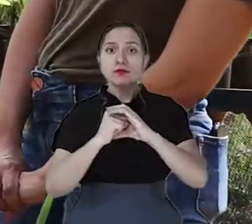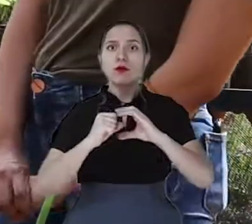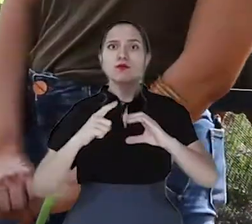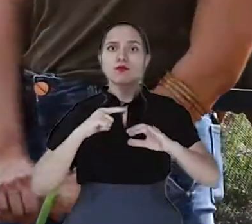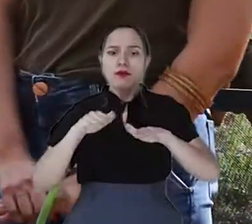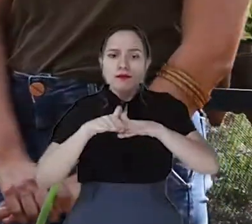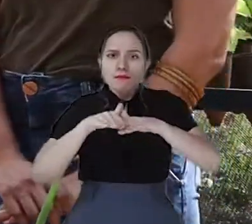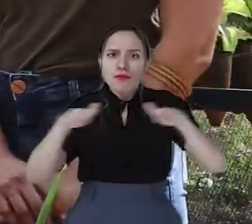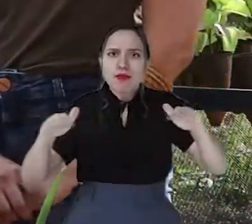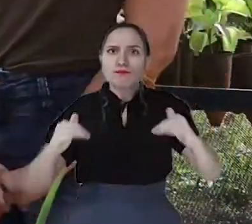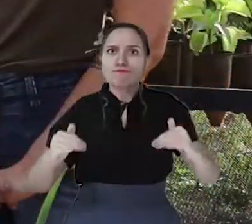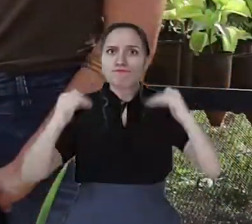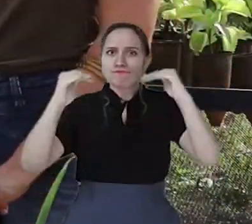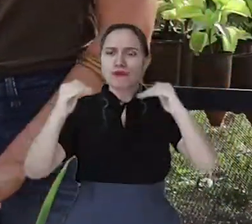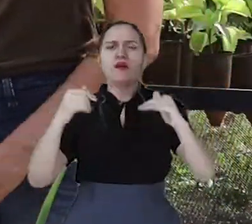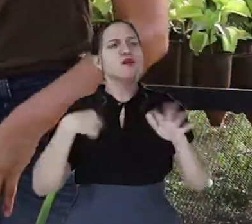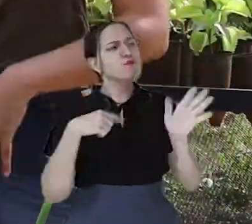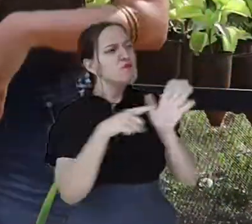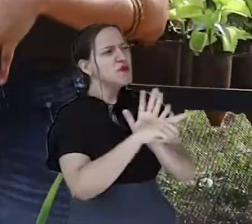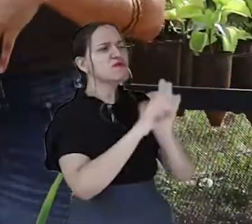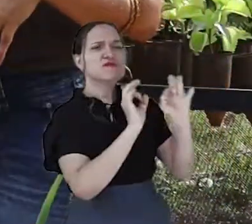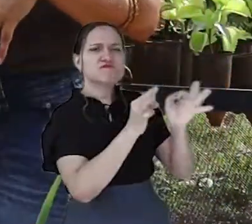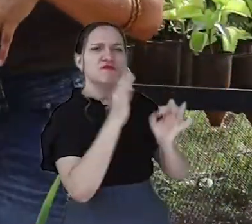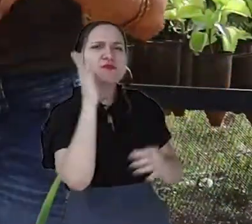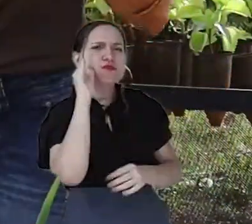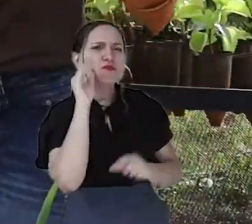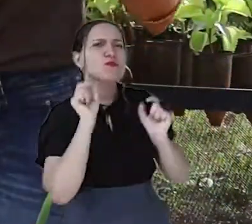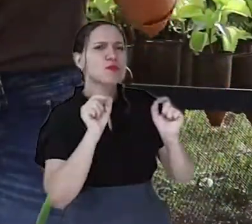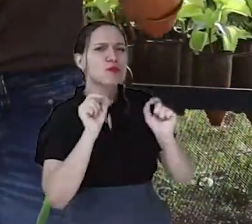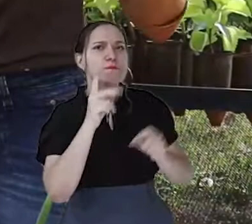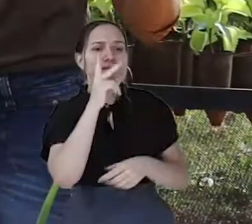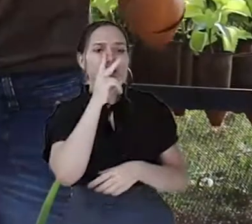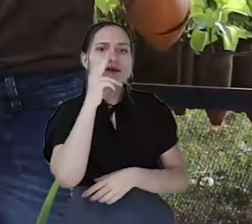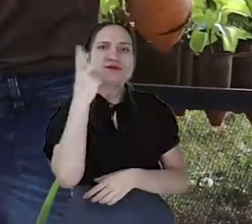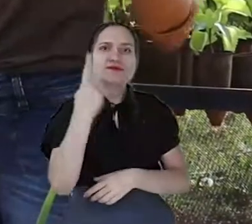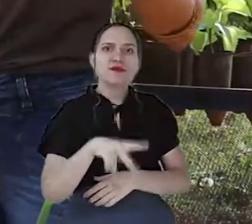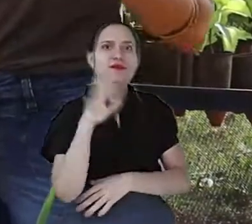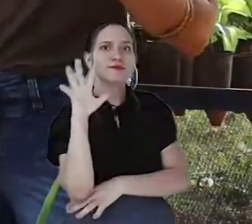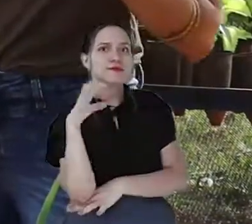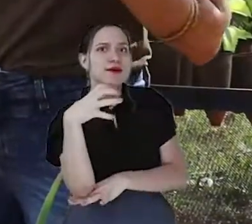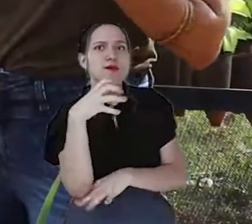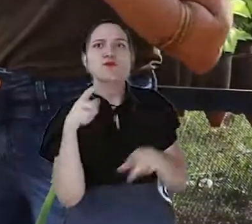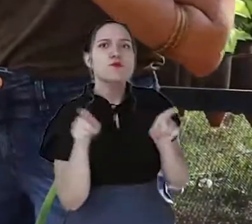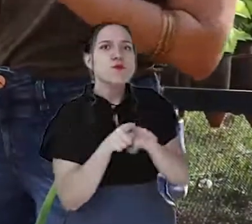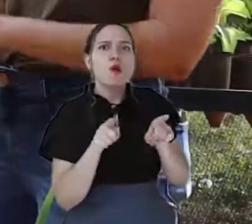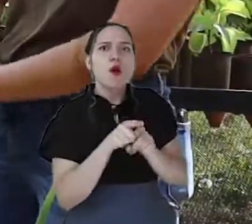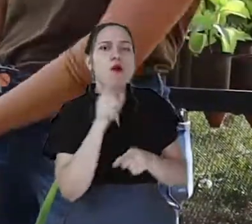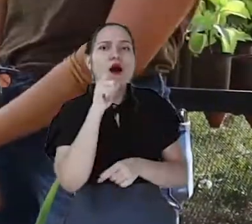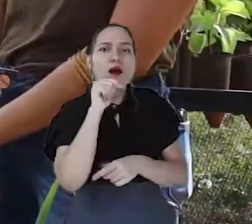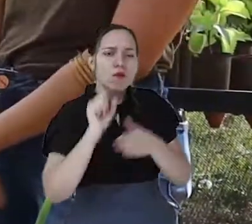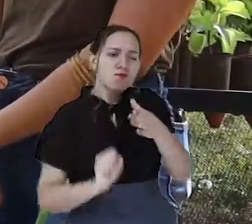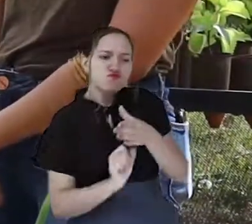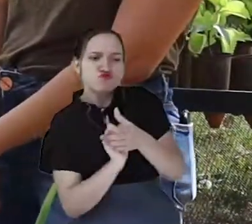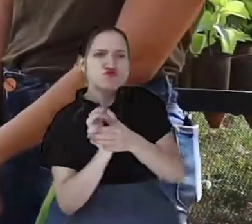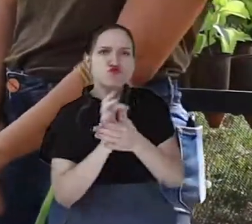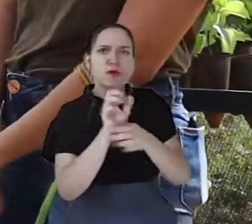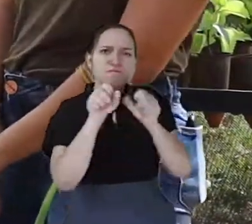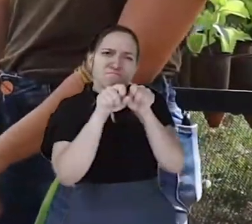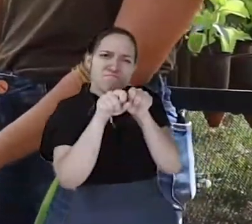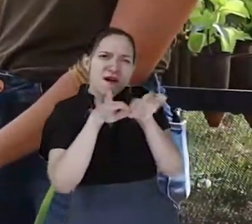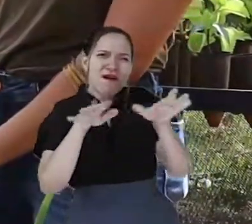isso. Muita gente fala que o cerrado é o caixa, né? Seria uma caixa d'água do Brasil. Como que isso seria?